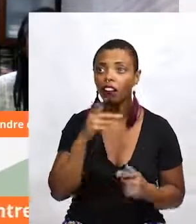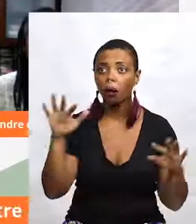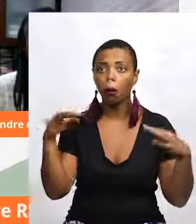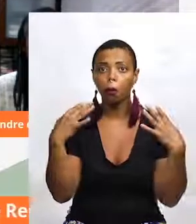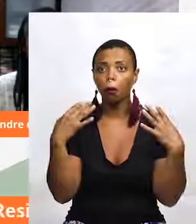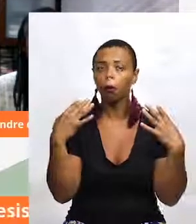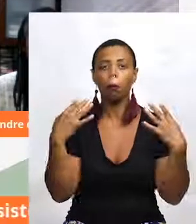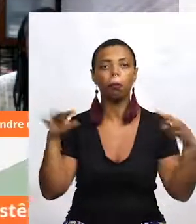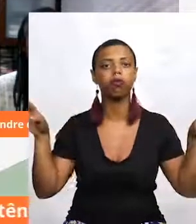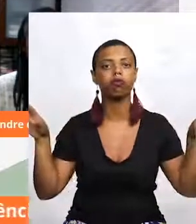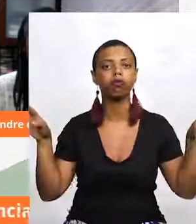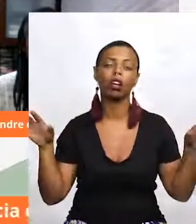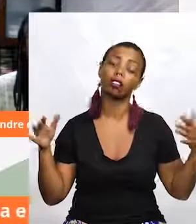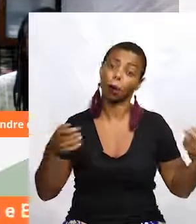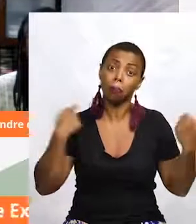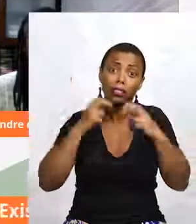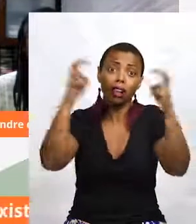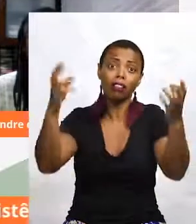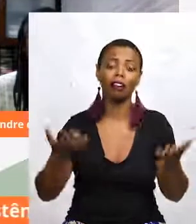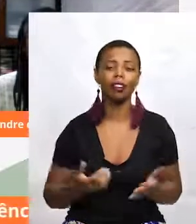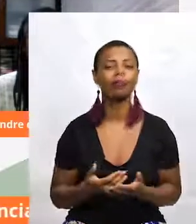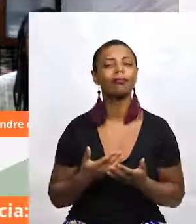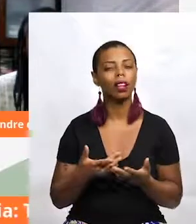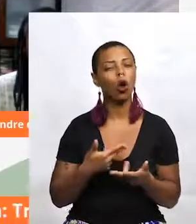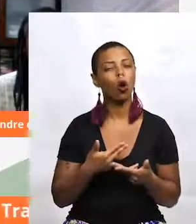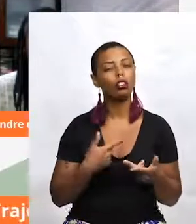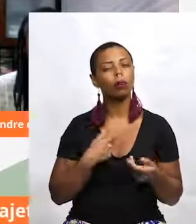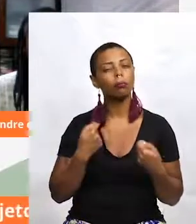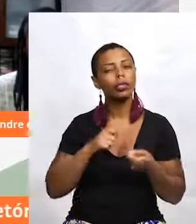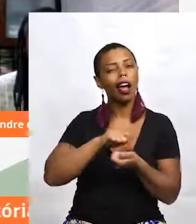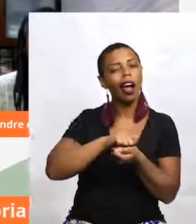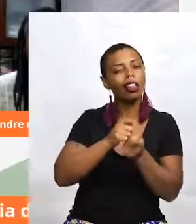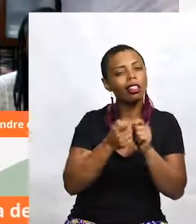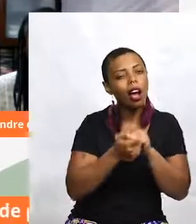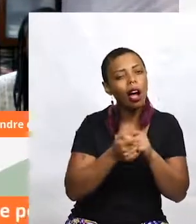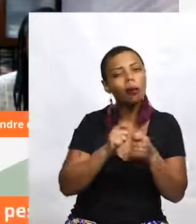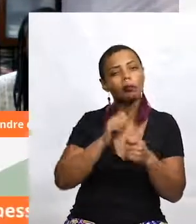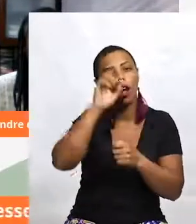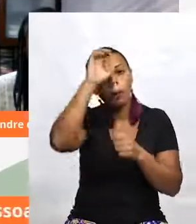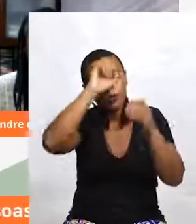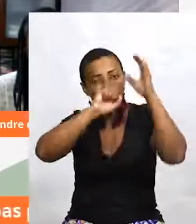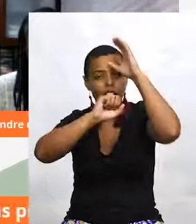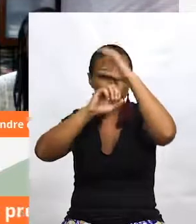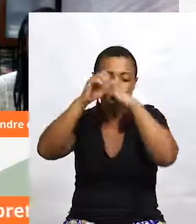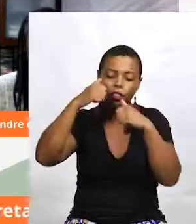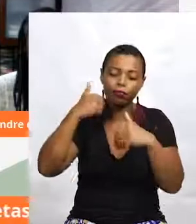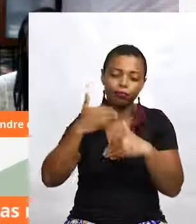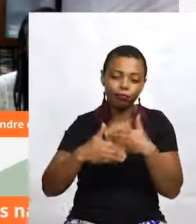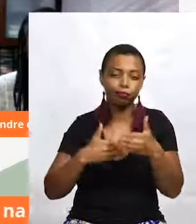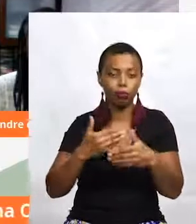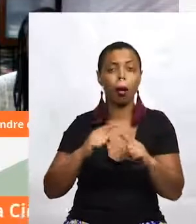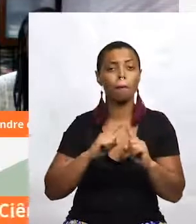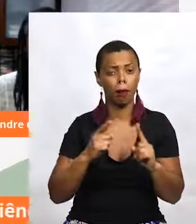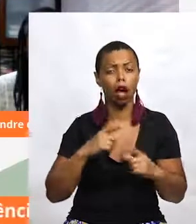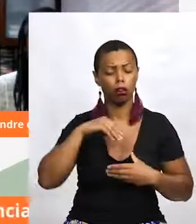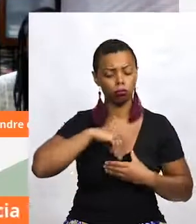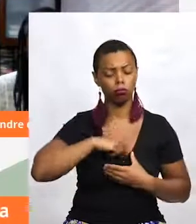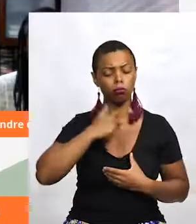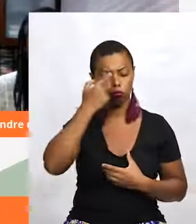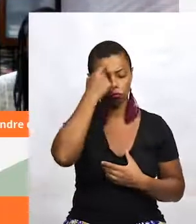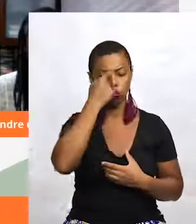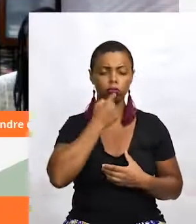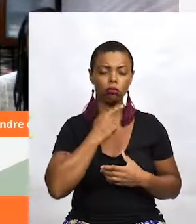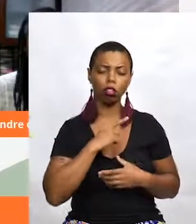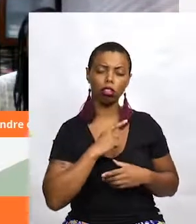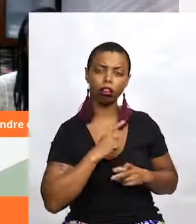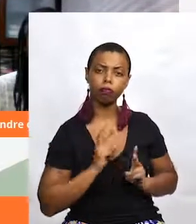ir formatando, ajustando ao longo da minha trajetória, sem negar a minha personalidade, mas